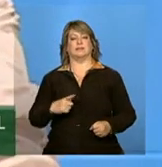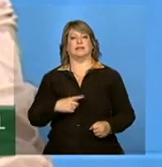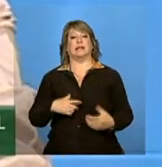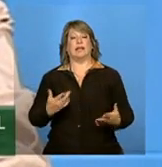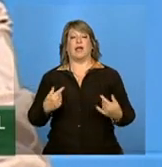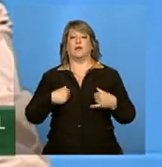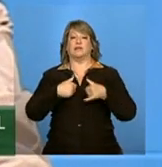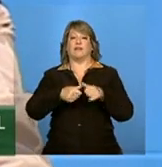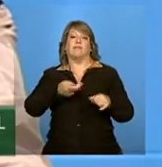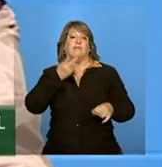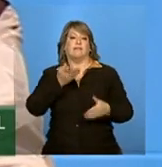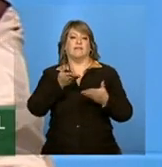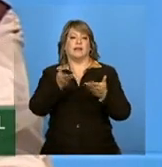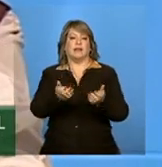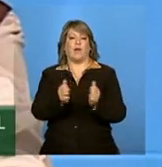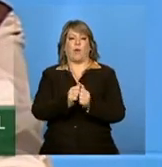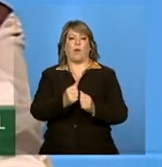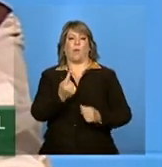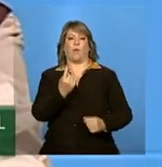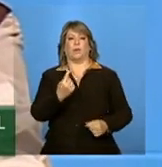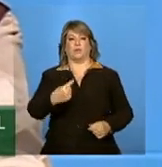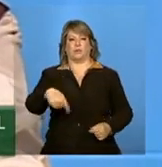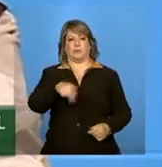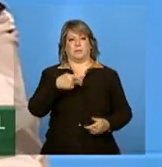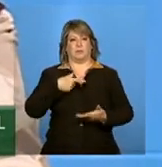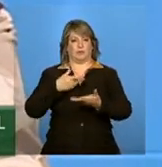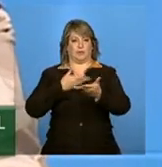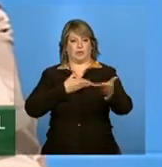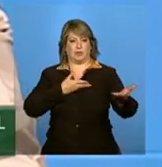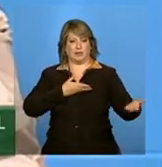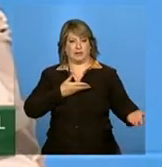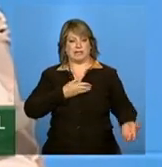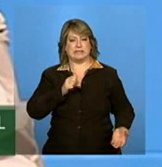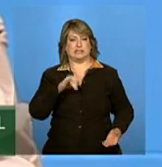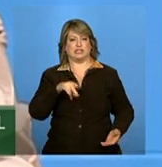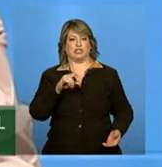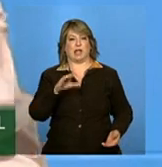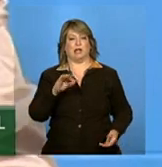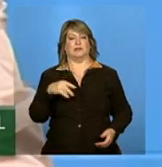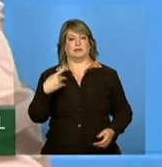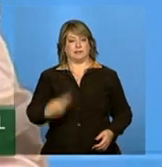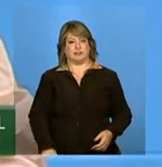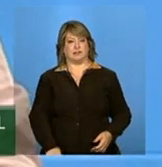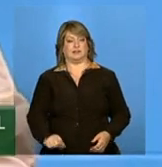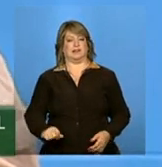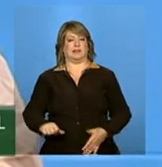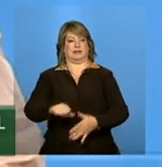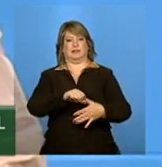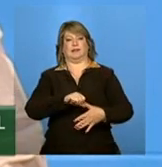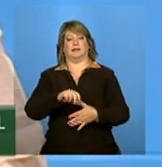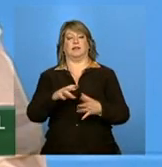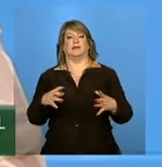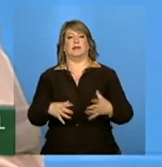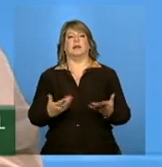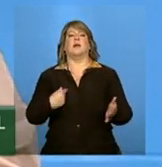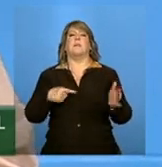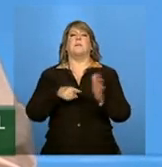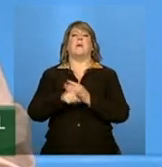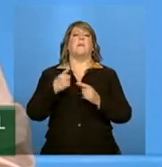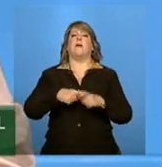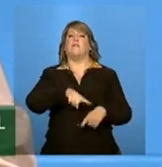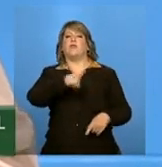falando com um dos meus colegas dos sindicatos aqui da América Latina e perguntei, por que você está